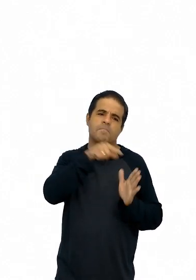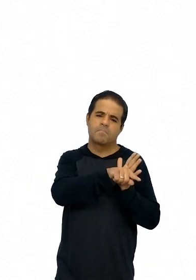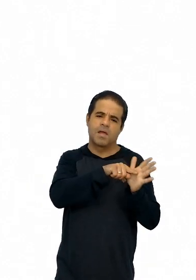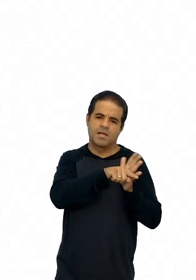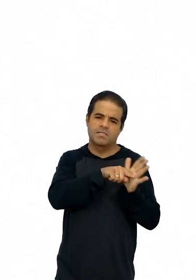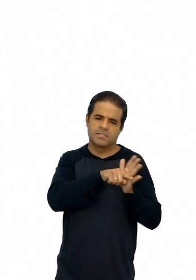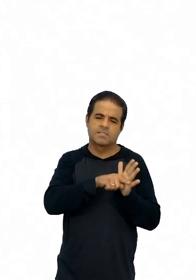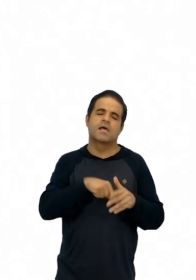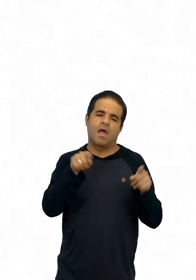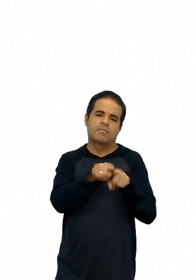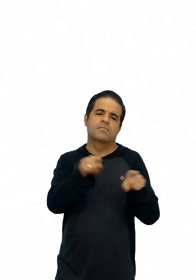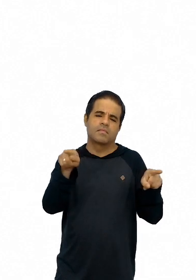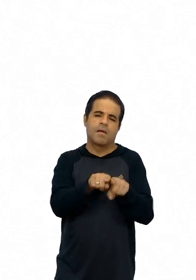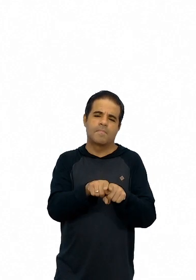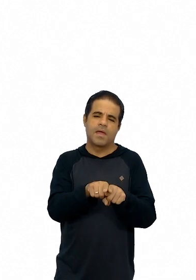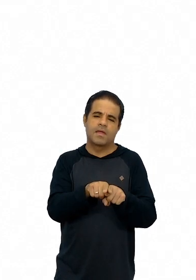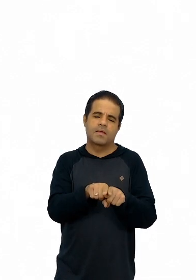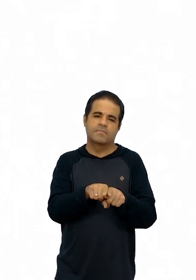né, também.